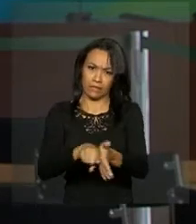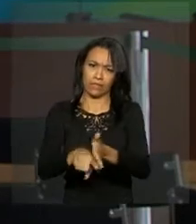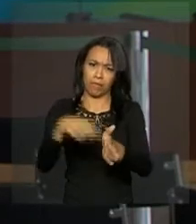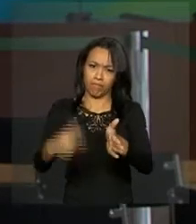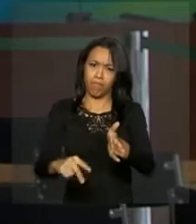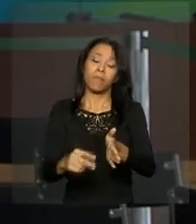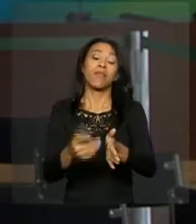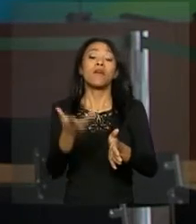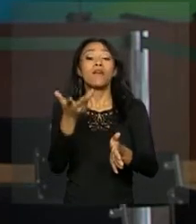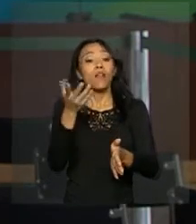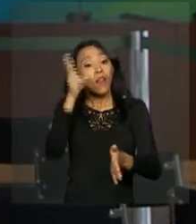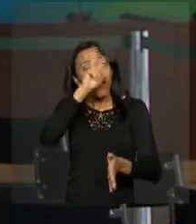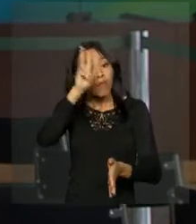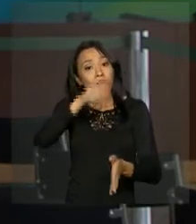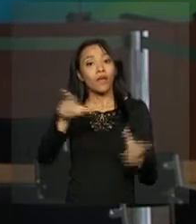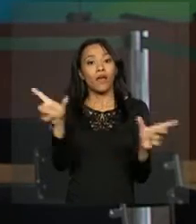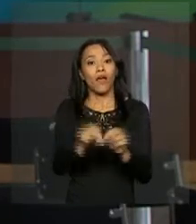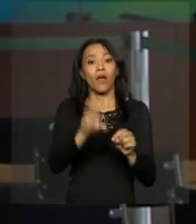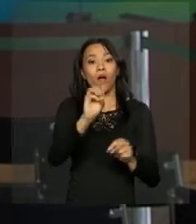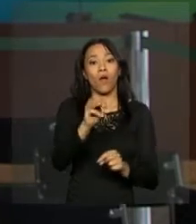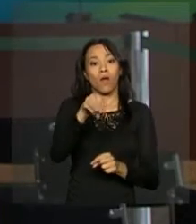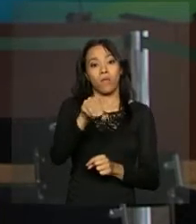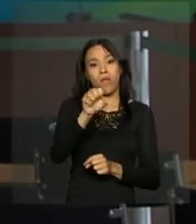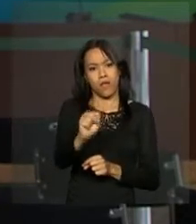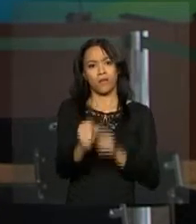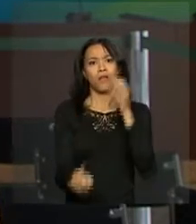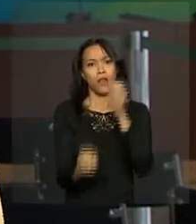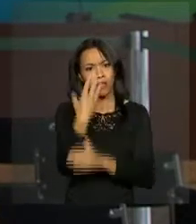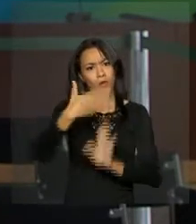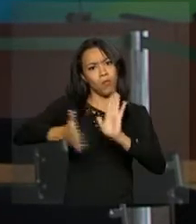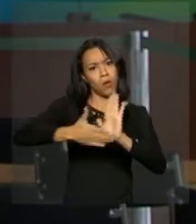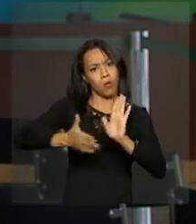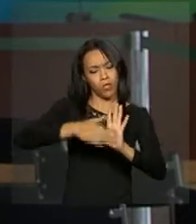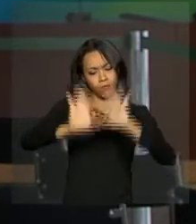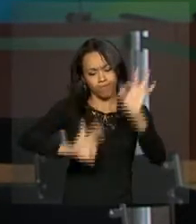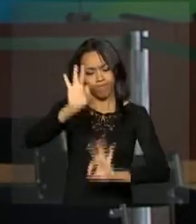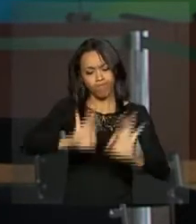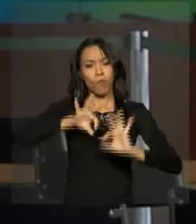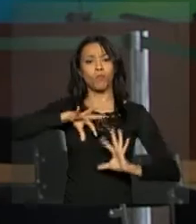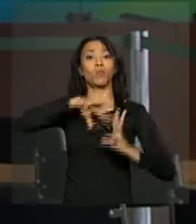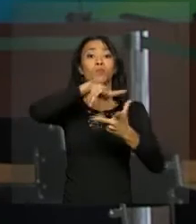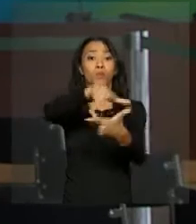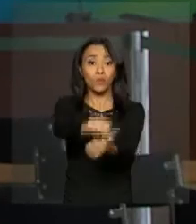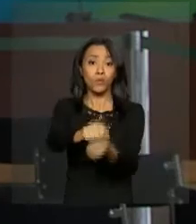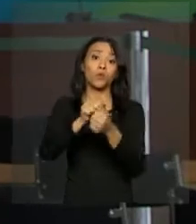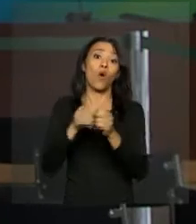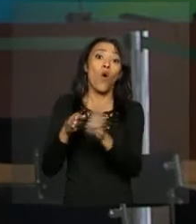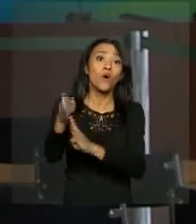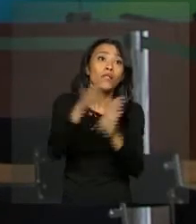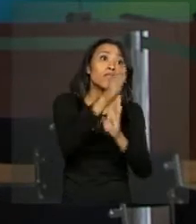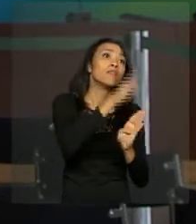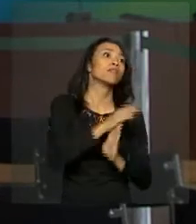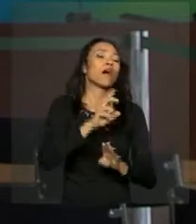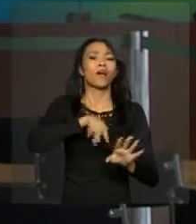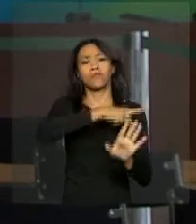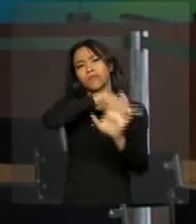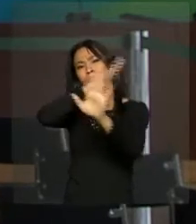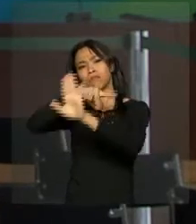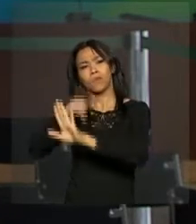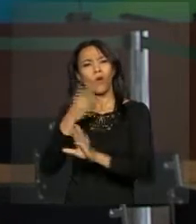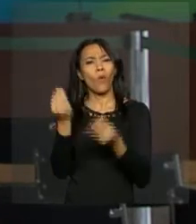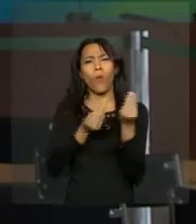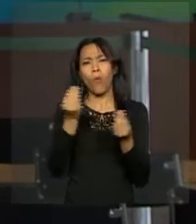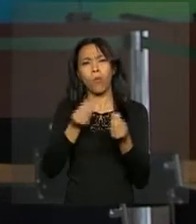que a organização mundial de saúde lançou um plano estratégico global para orientar a comunidade internacional sobre a